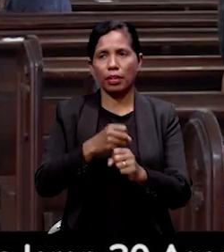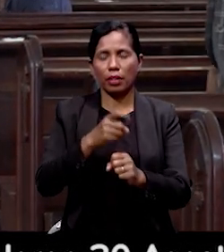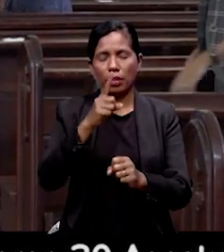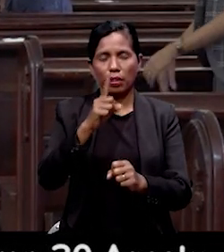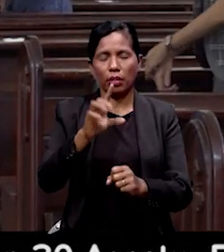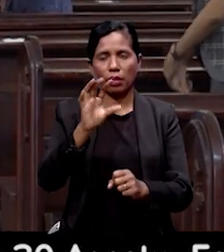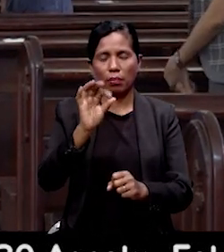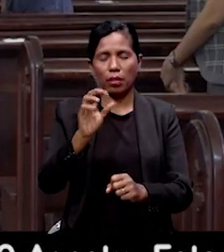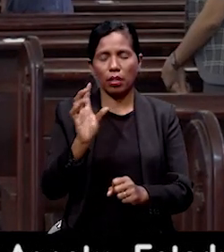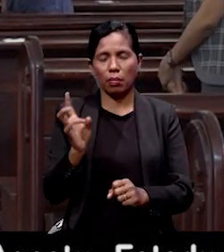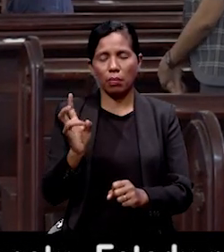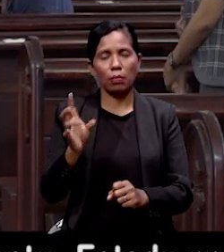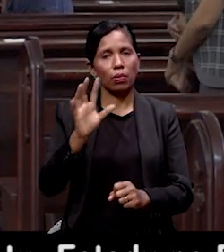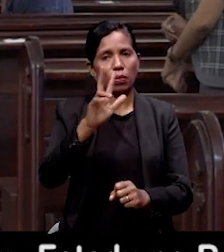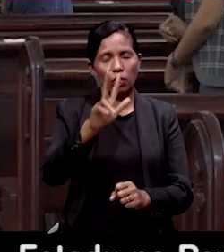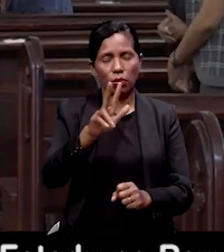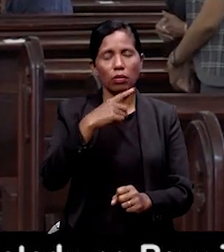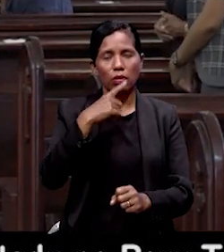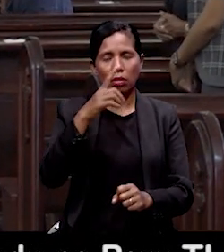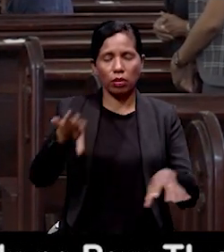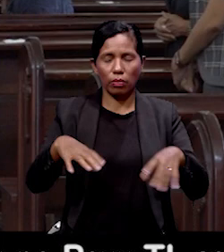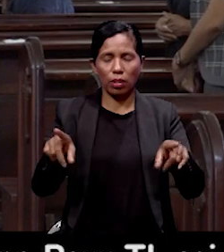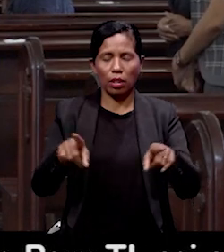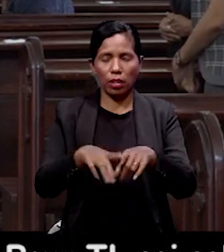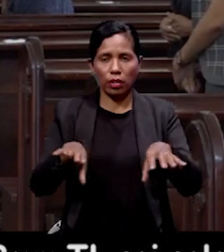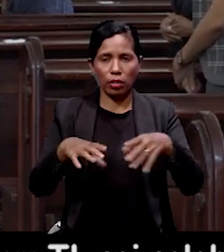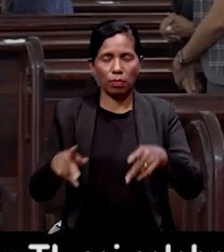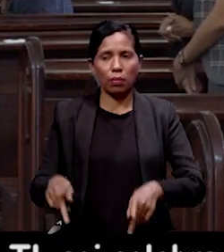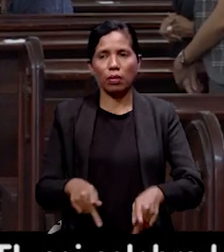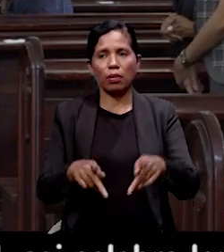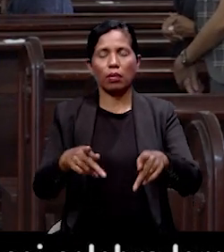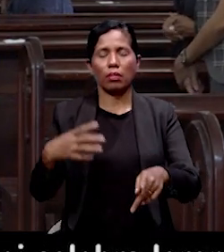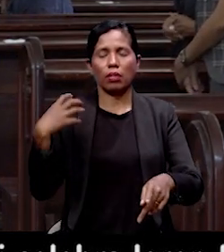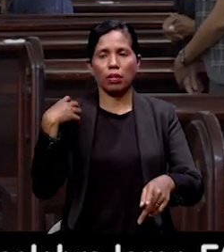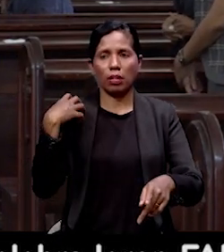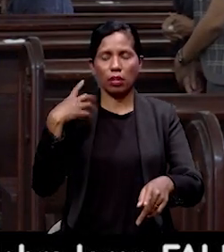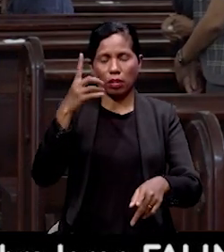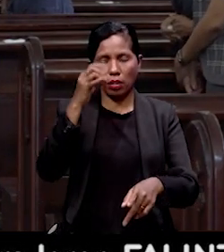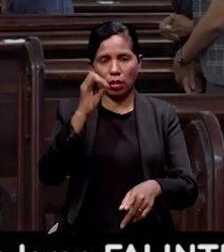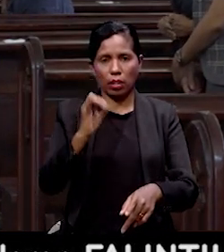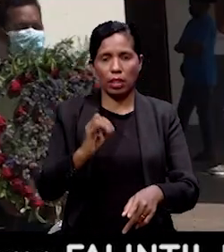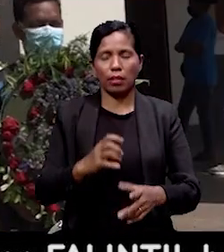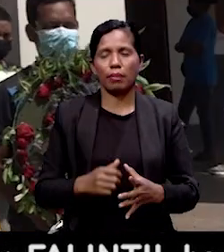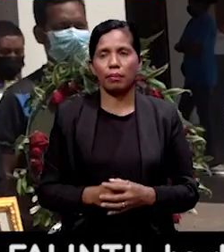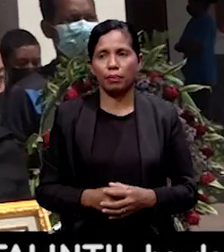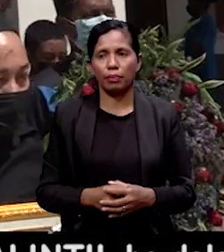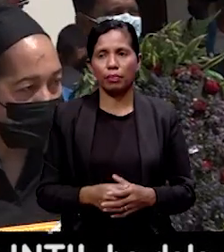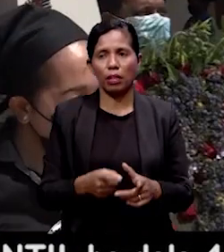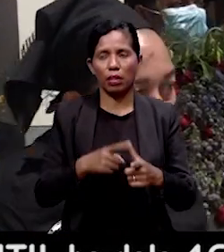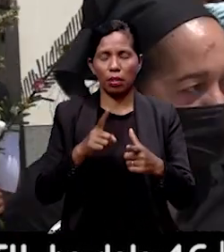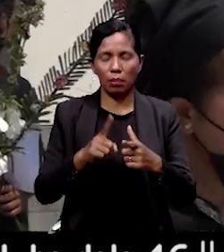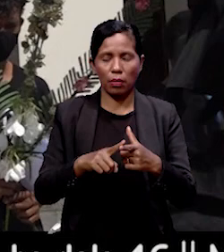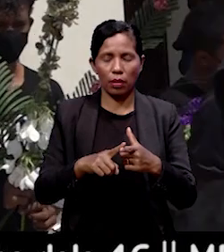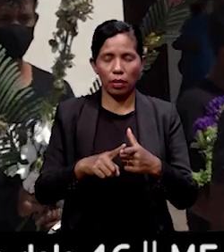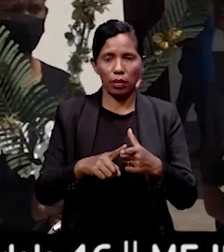rua, saudoso servisu nudar funcionário público iha kantor gubernur biru keuangan. Depois de ukungan